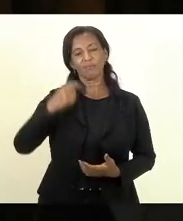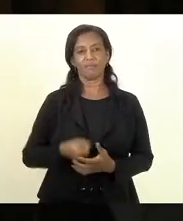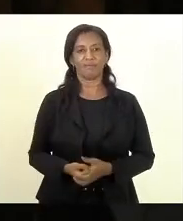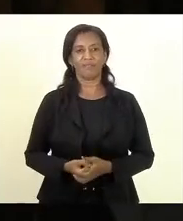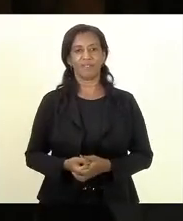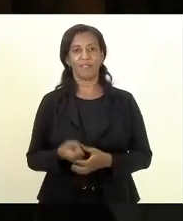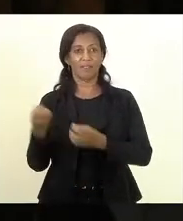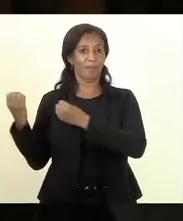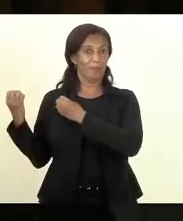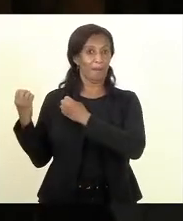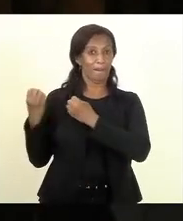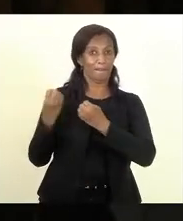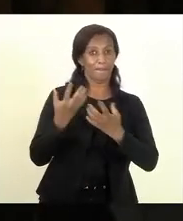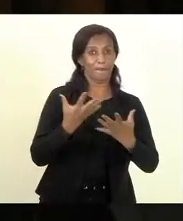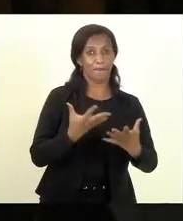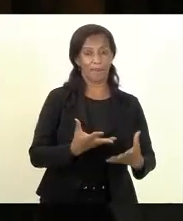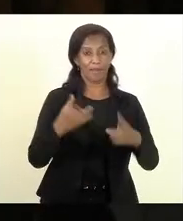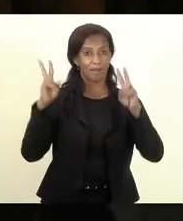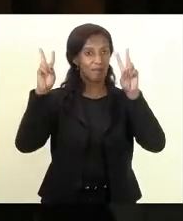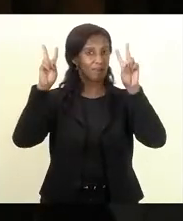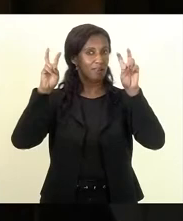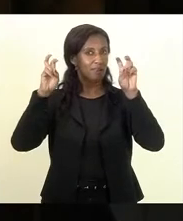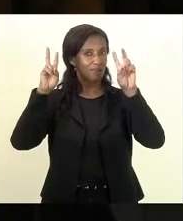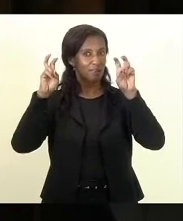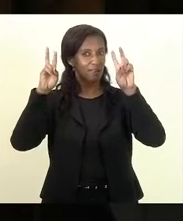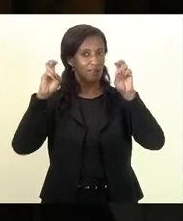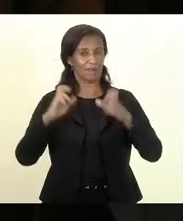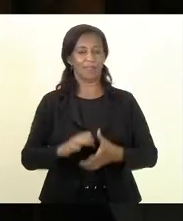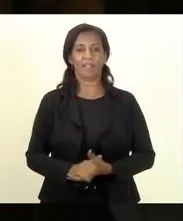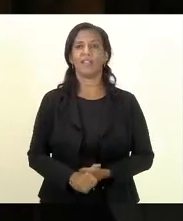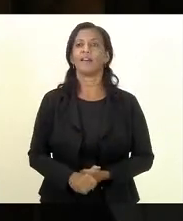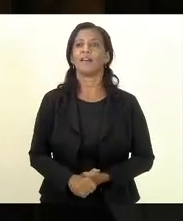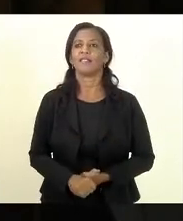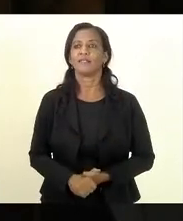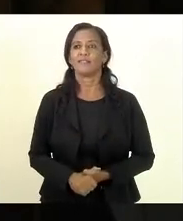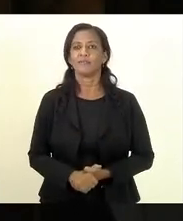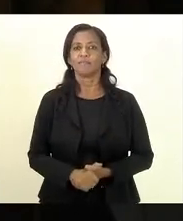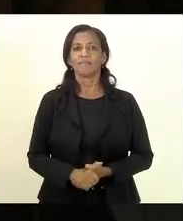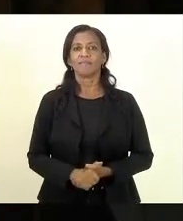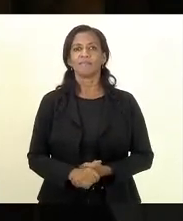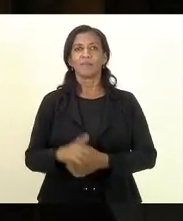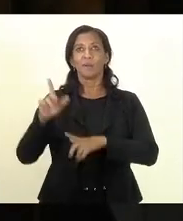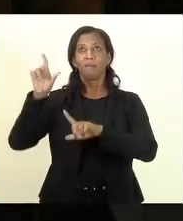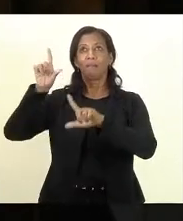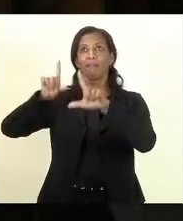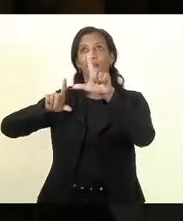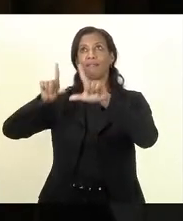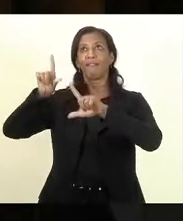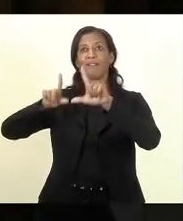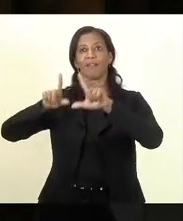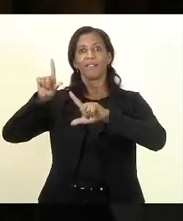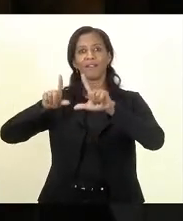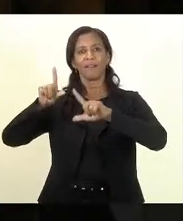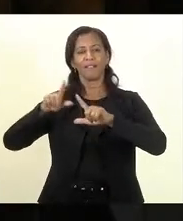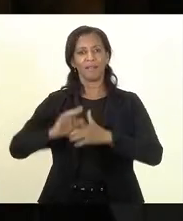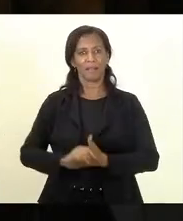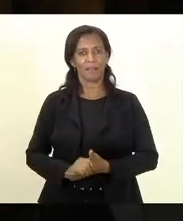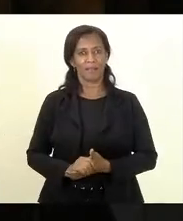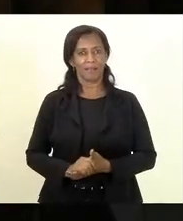lança um tema para pautar a mídia e pautar todos